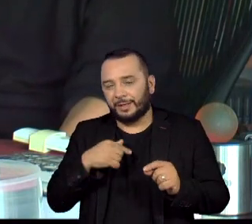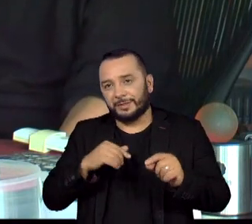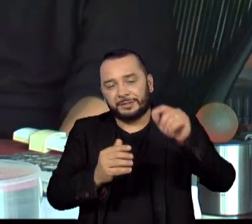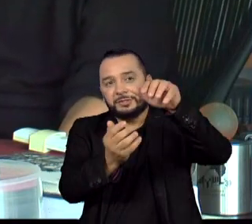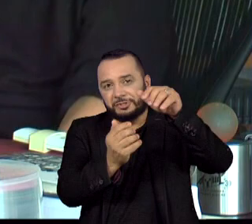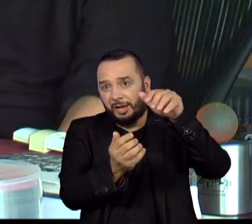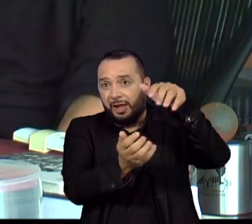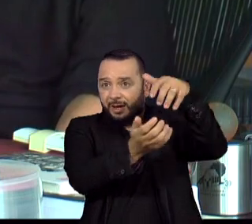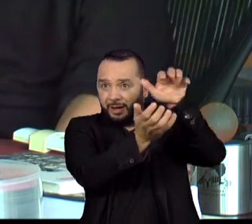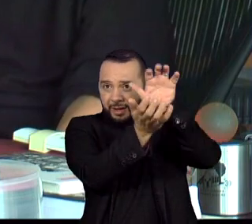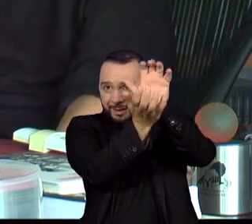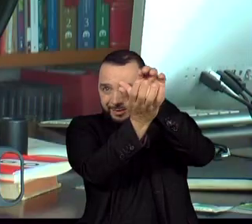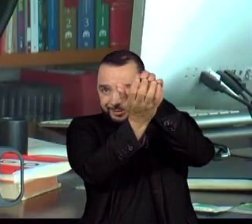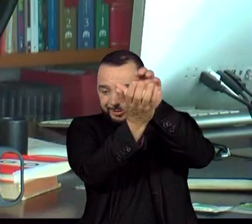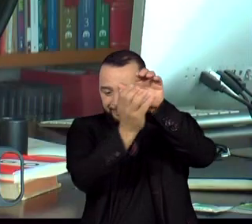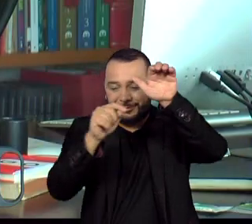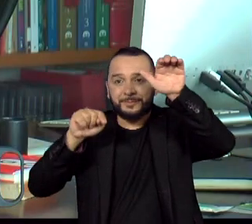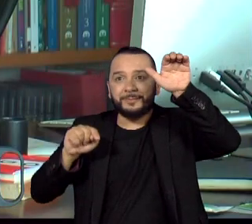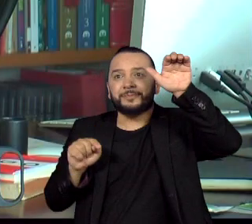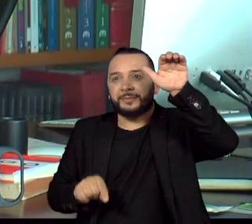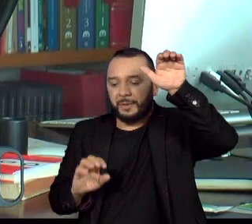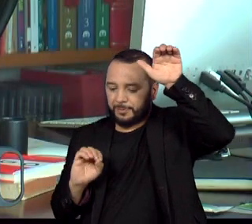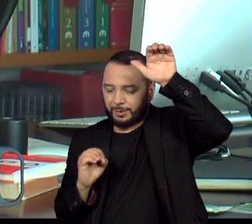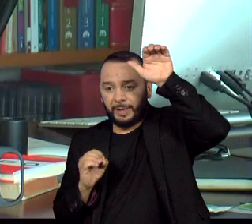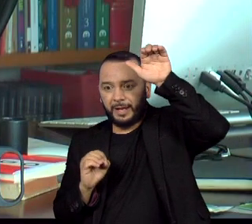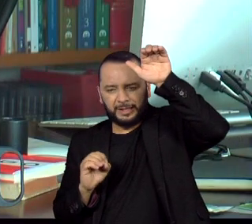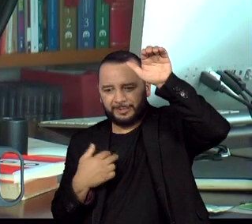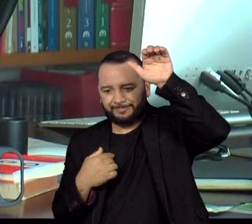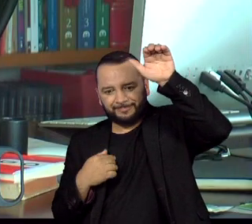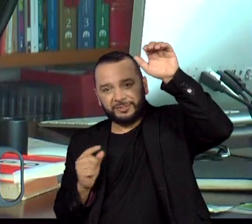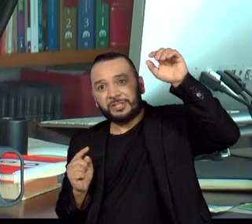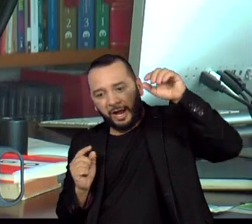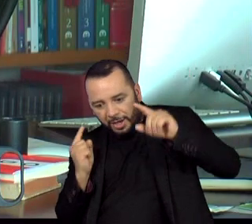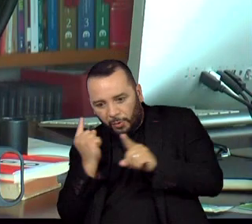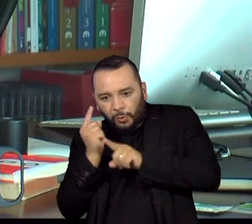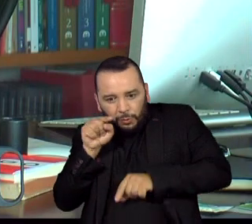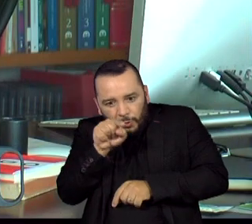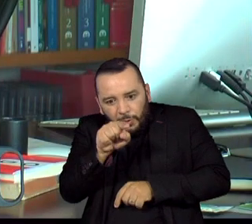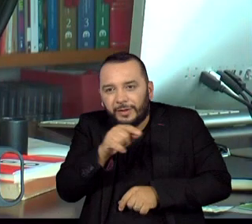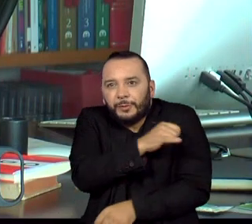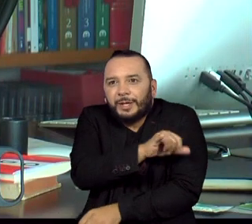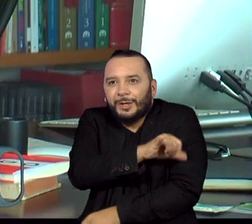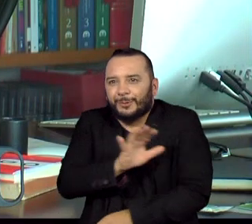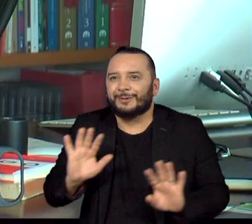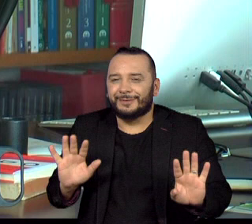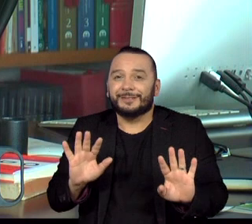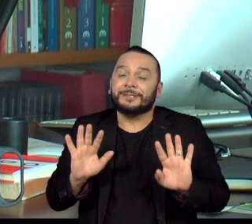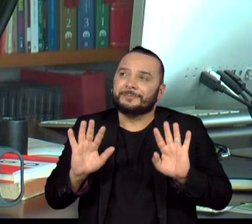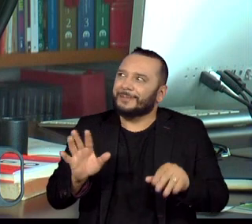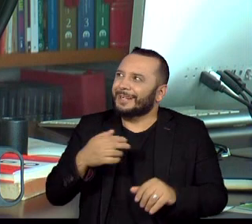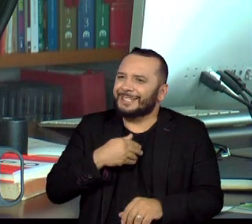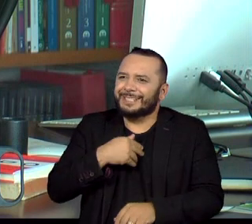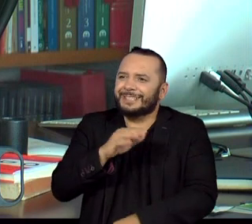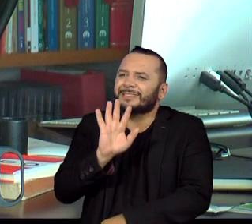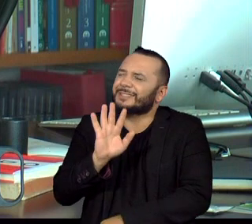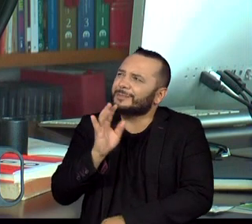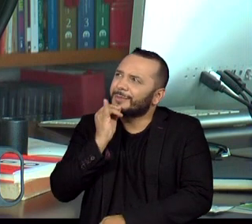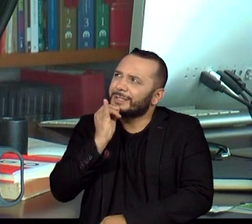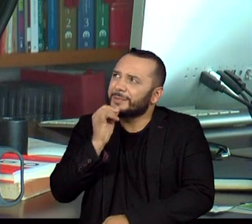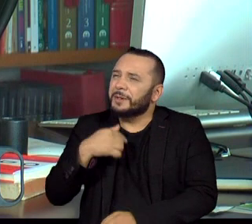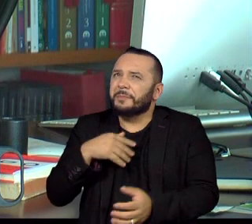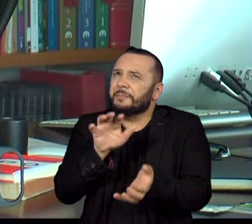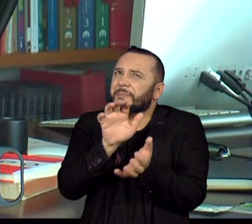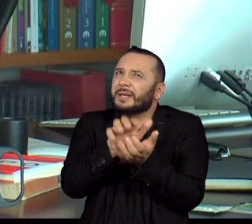No meio do caminho, que é o Rio, 2 lugares não são tão diferentes assim. Pernambuco tem alguma coisa a ver com o Rio Grande do Sul, eu acho, algumas coisas